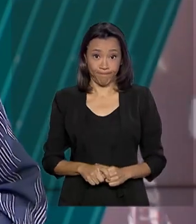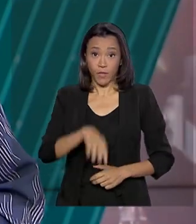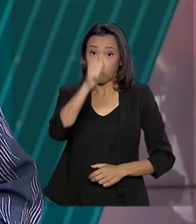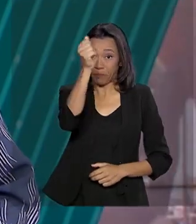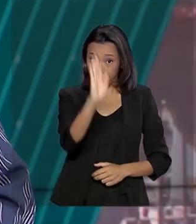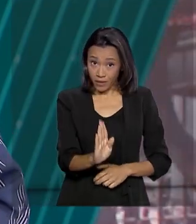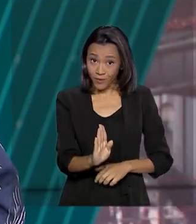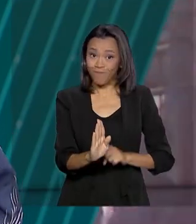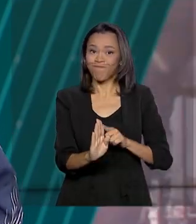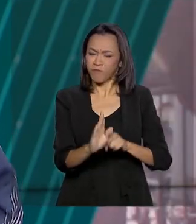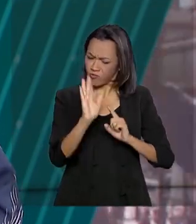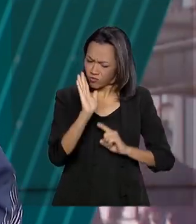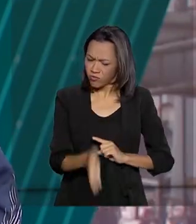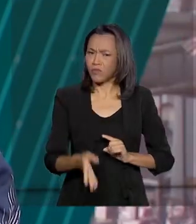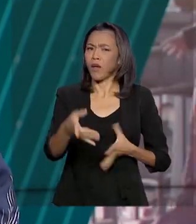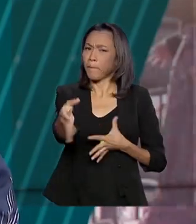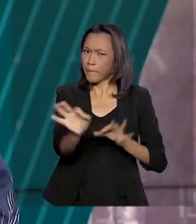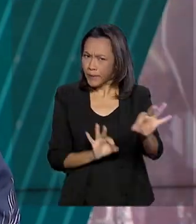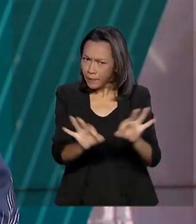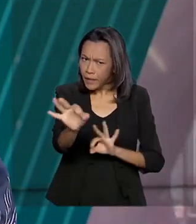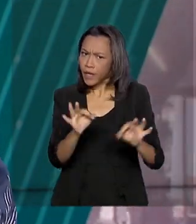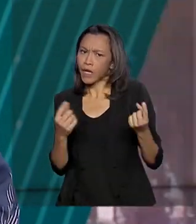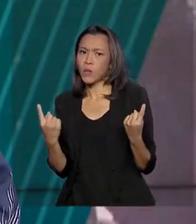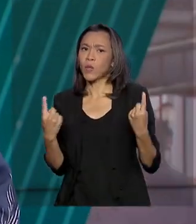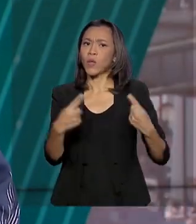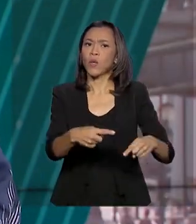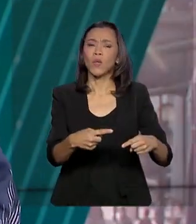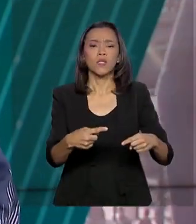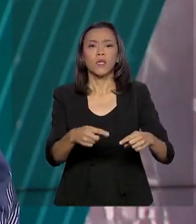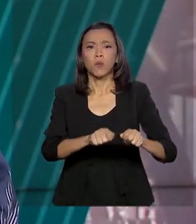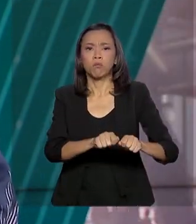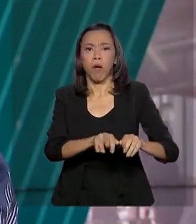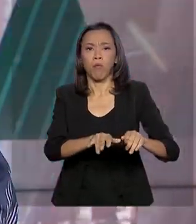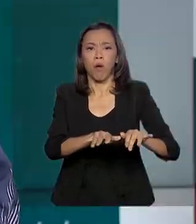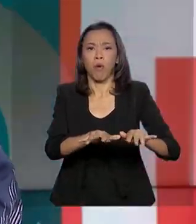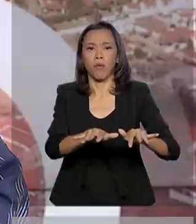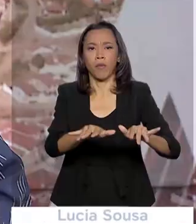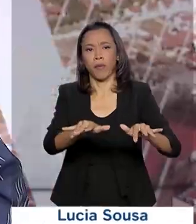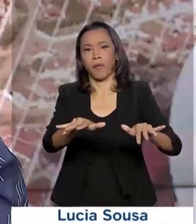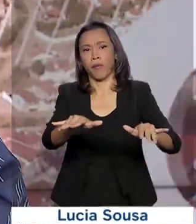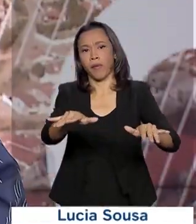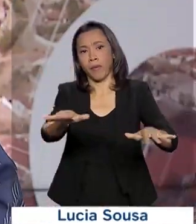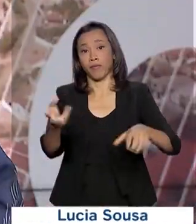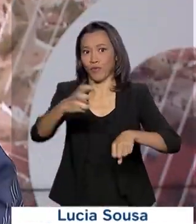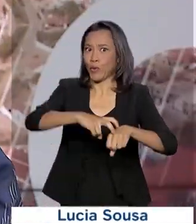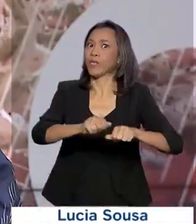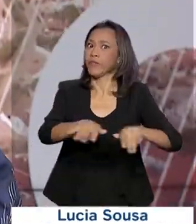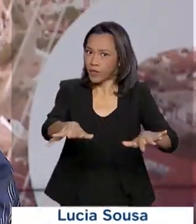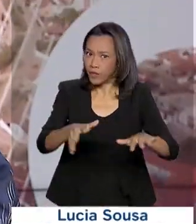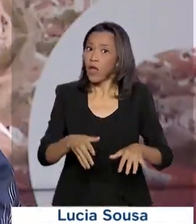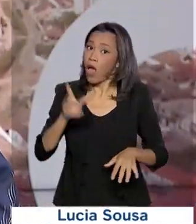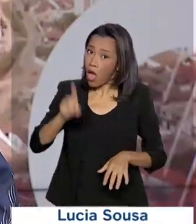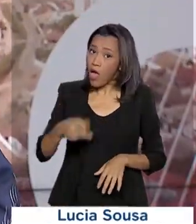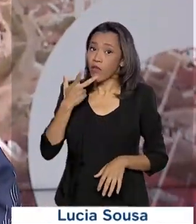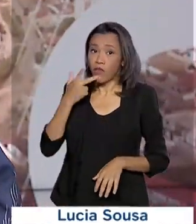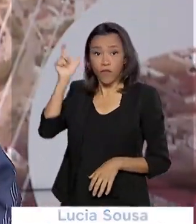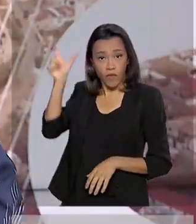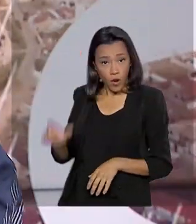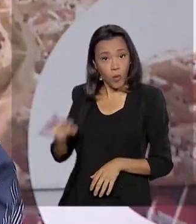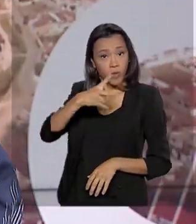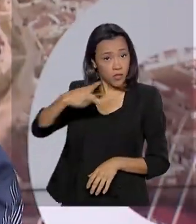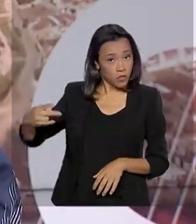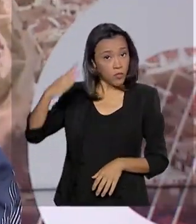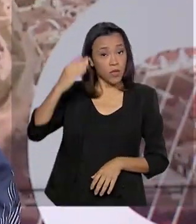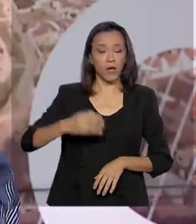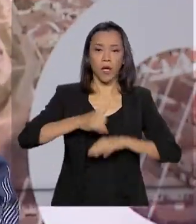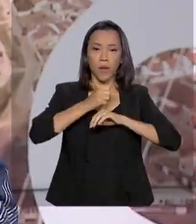e o brasil está preparado para enfrentar o avanço do novo coronavírus foi o que disse o presidente jair bolsonaro em